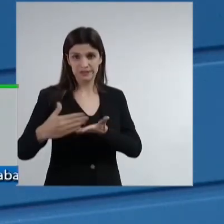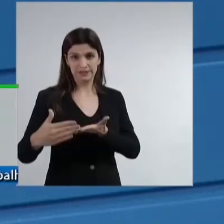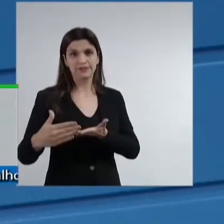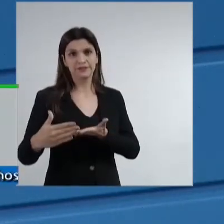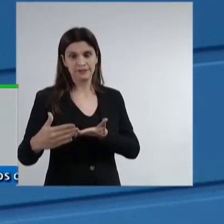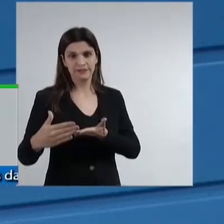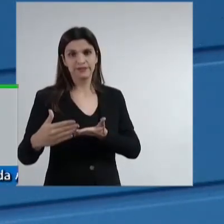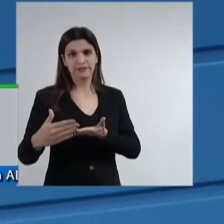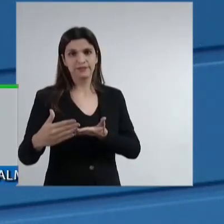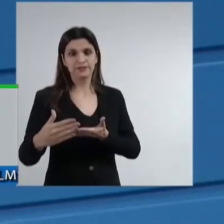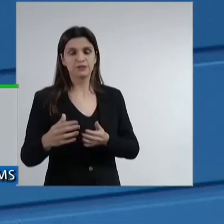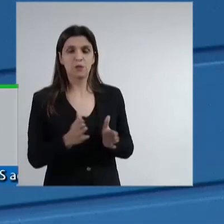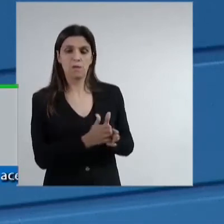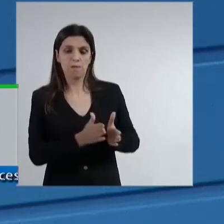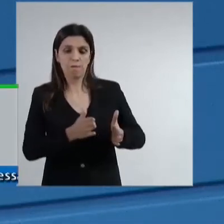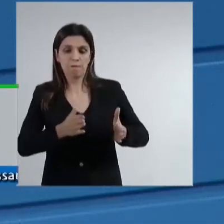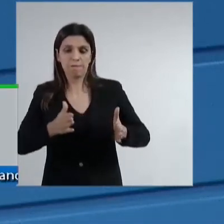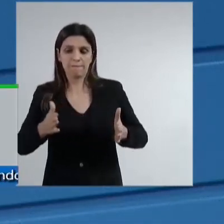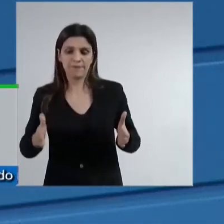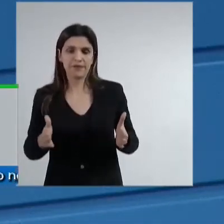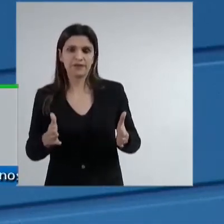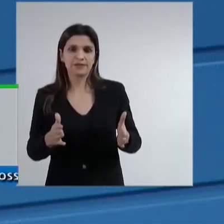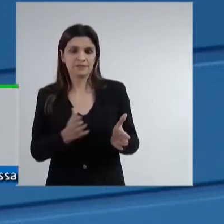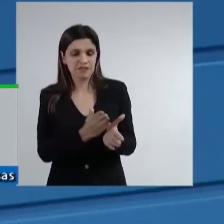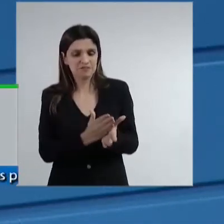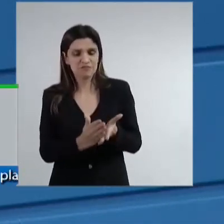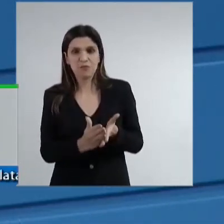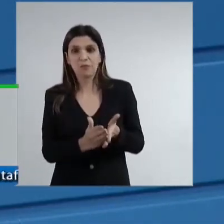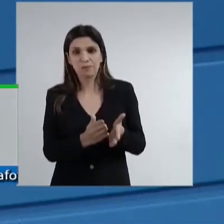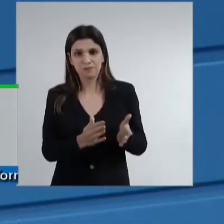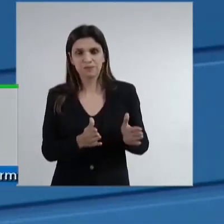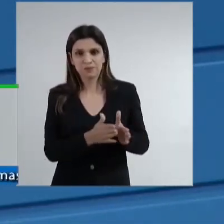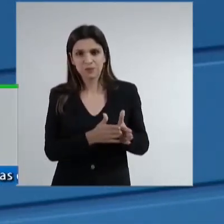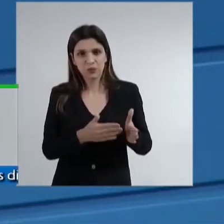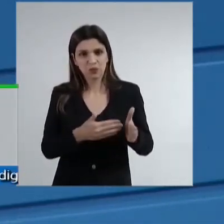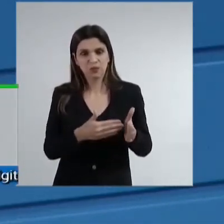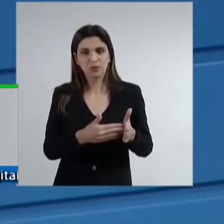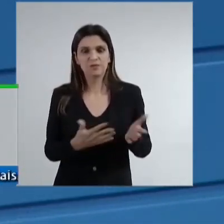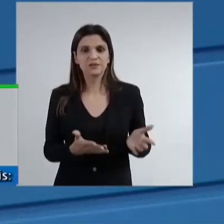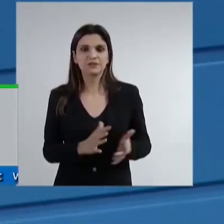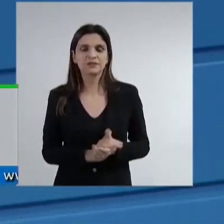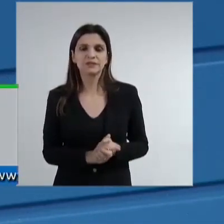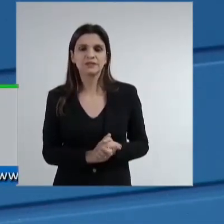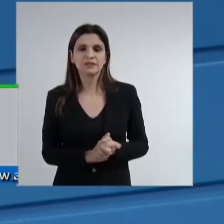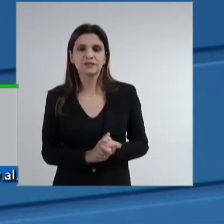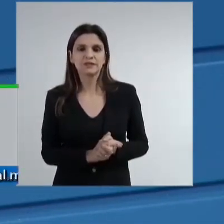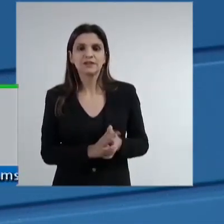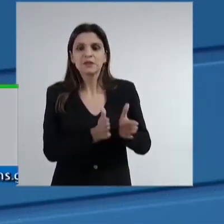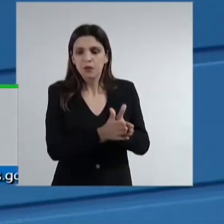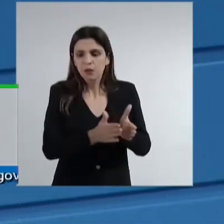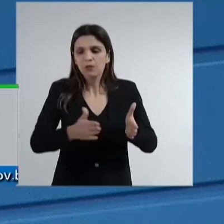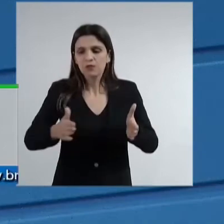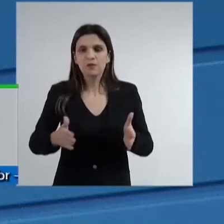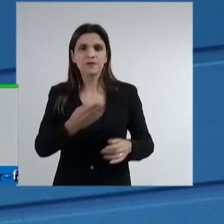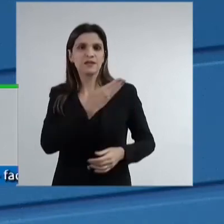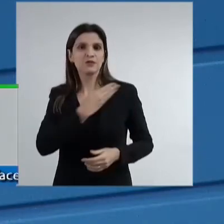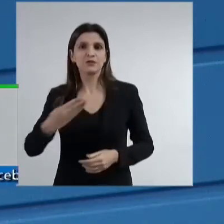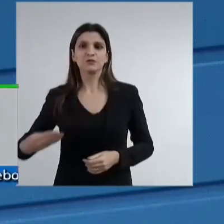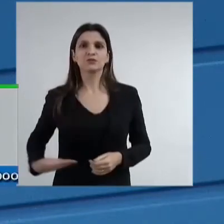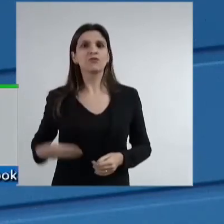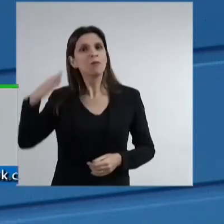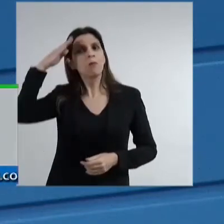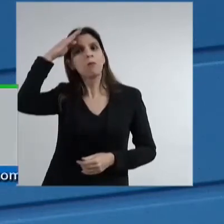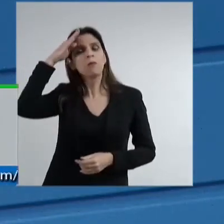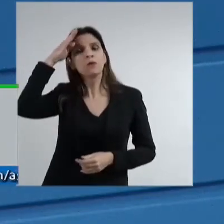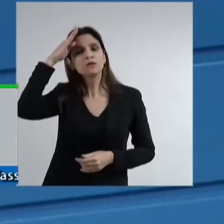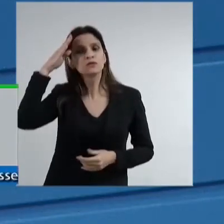a morosidade, a bateção de cabeça, ou melhor, em falar de cabeça, a cabeça do cérebro do Bolsonaro parece que é igual a caixa